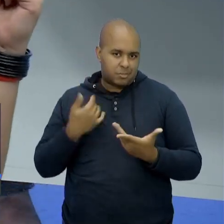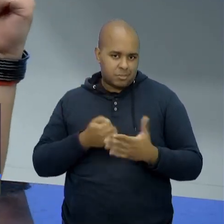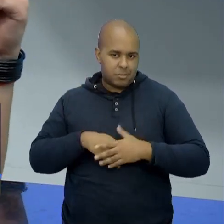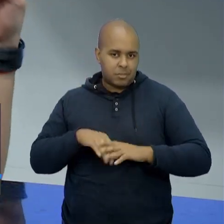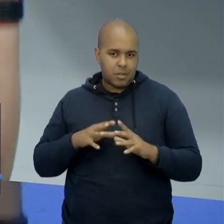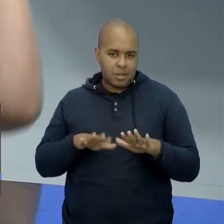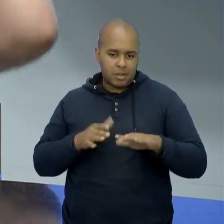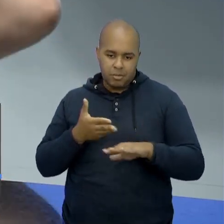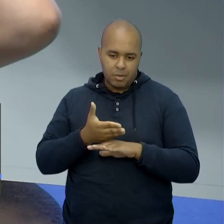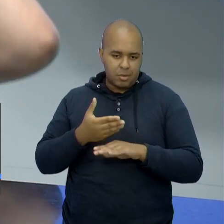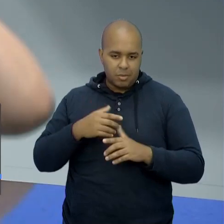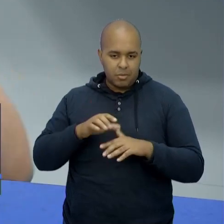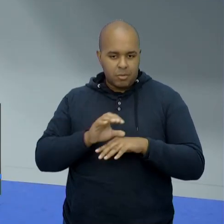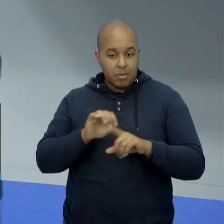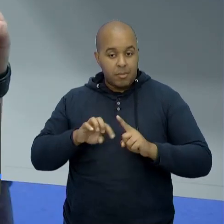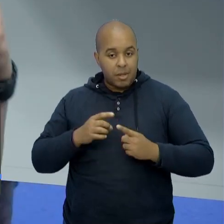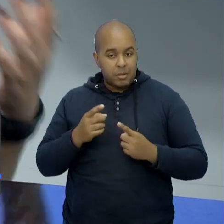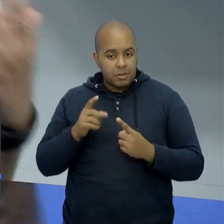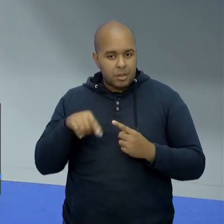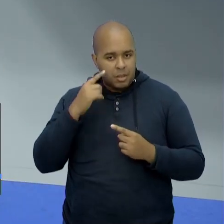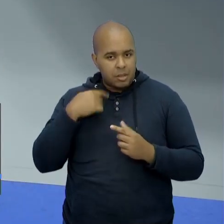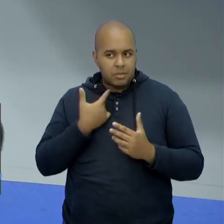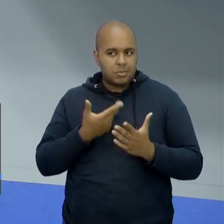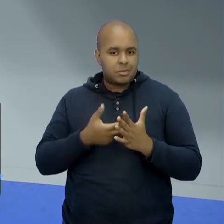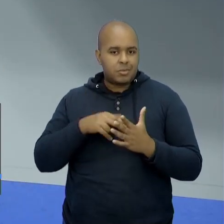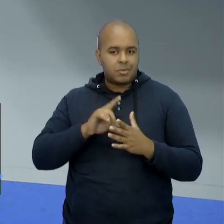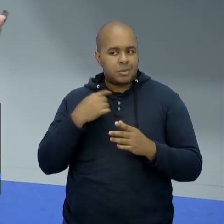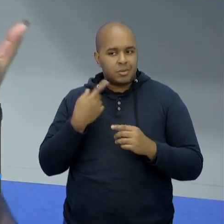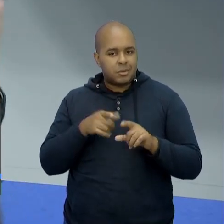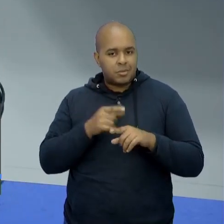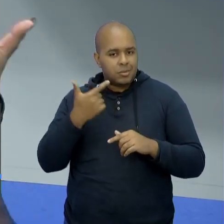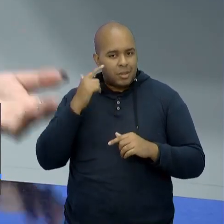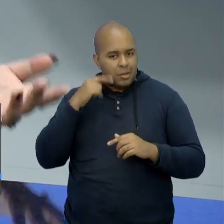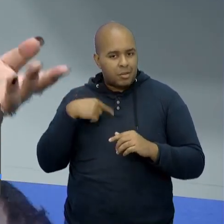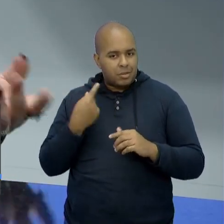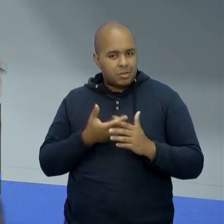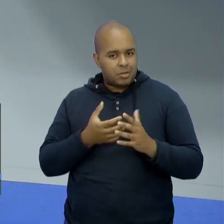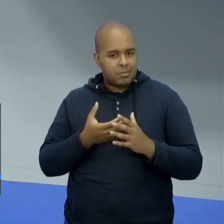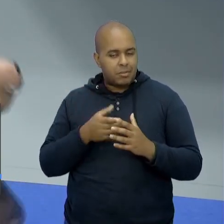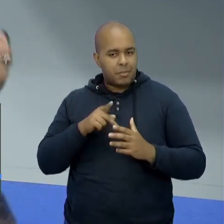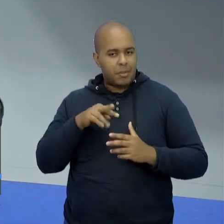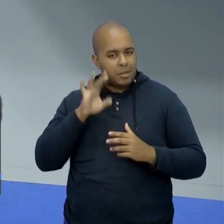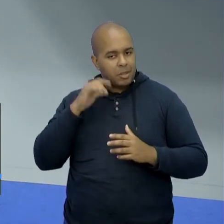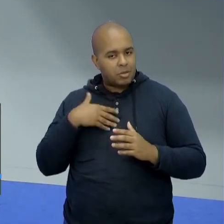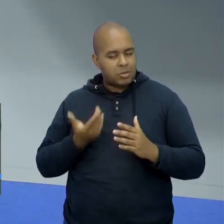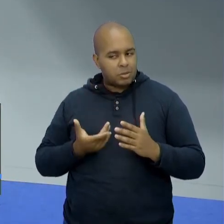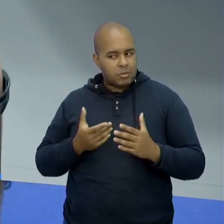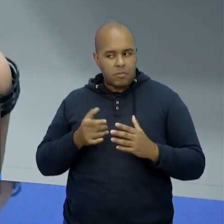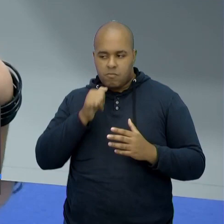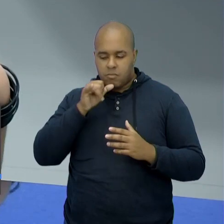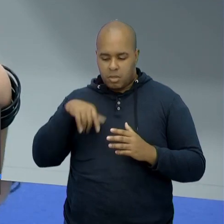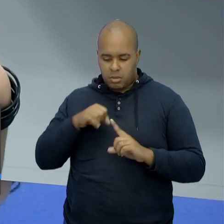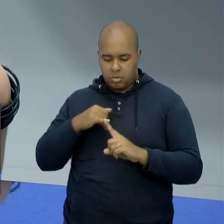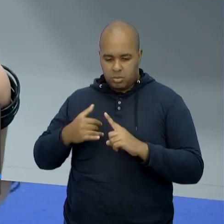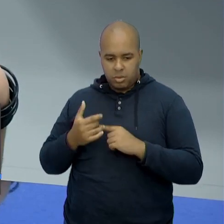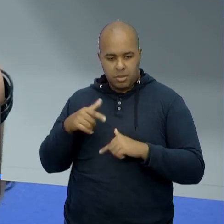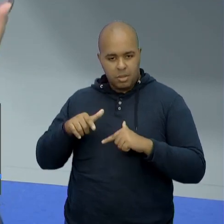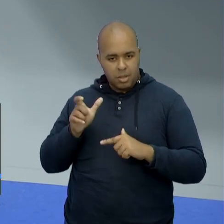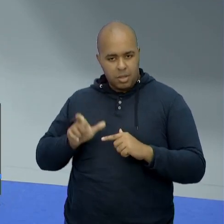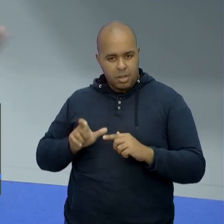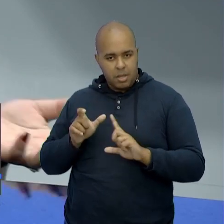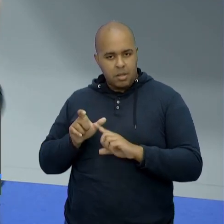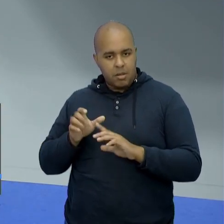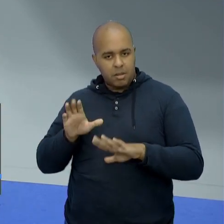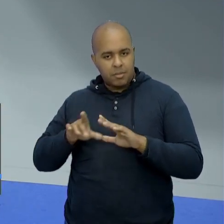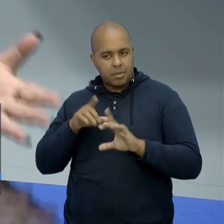curso. Mas o ponto não quer dizer que a gente também não tenha a nossa parcela. Mas, por exemplo, eu sou uma socióloga que a